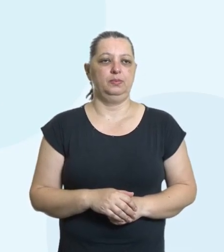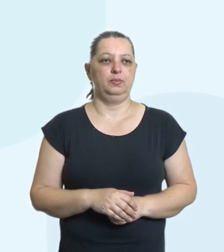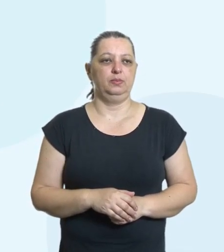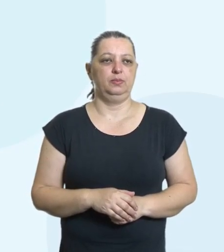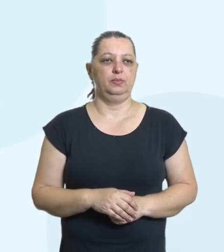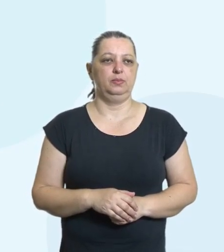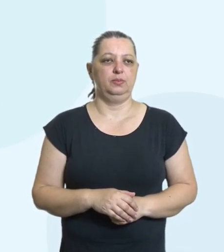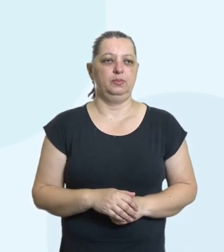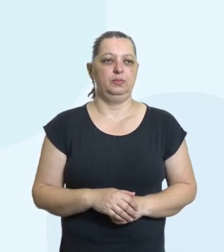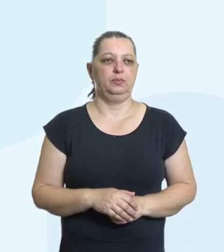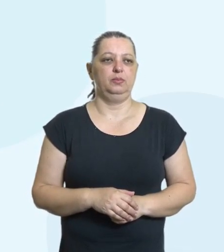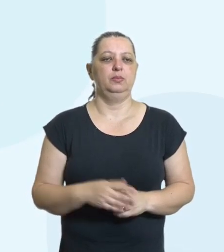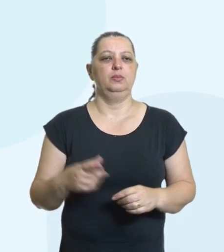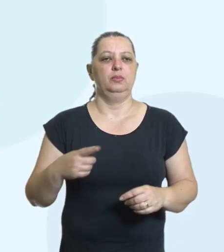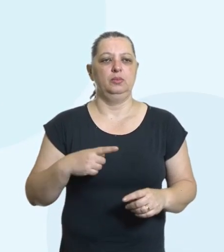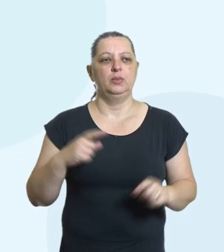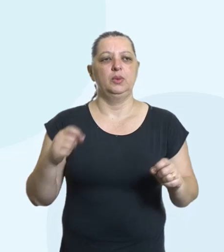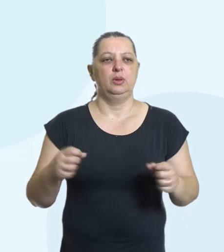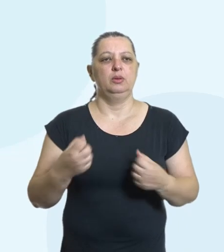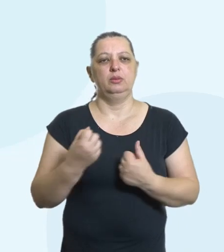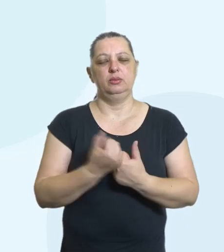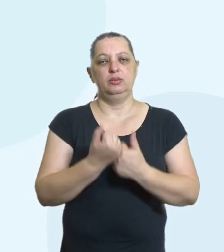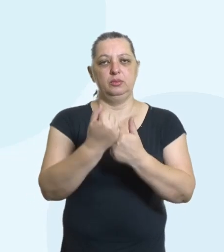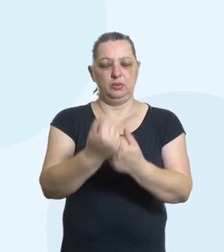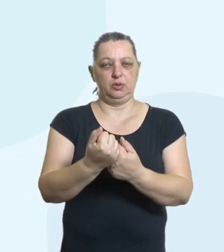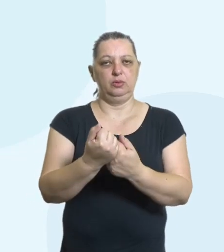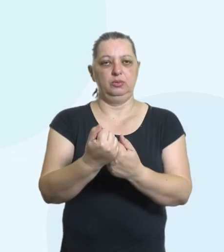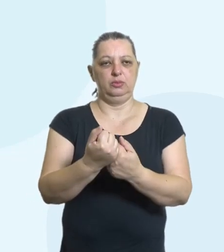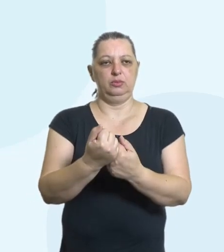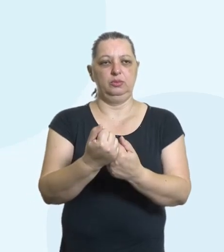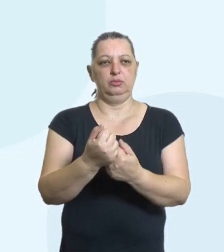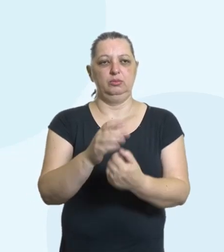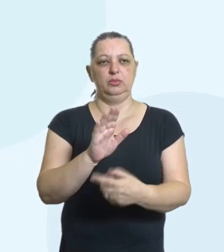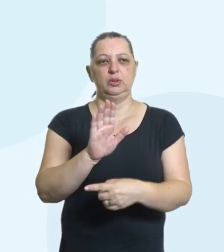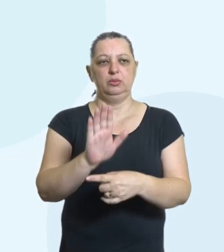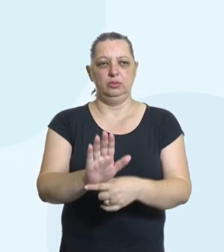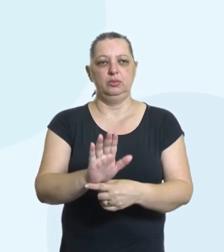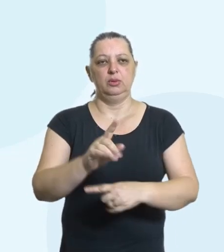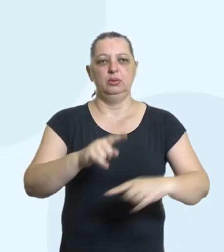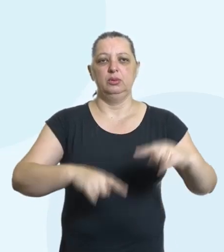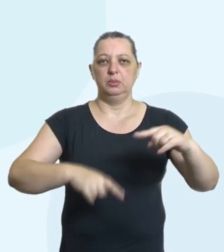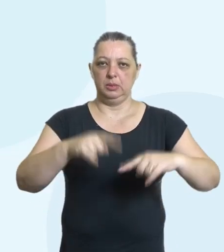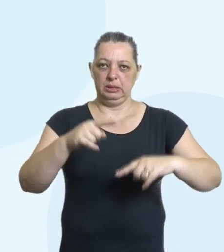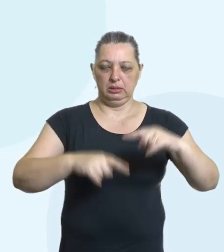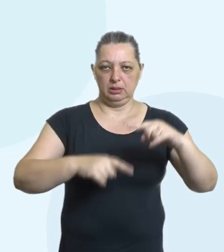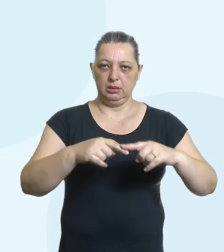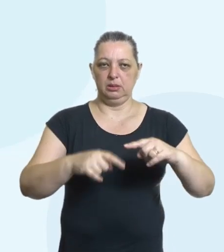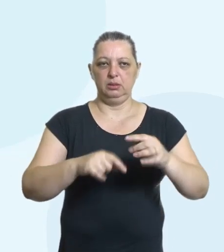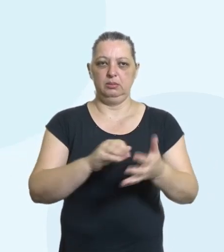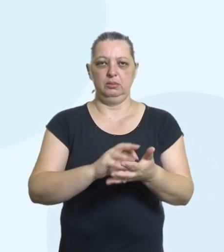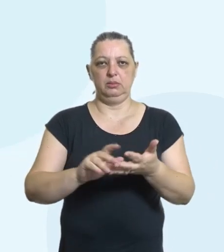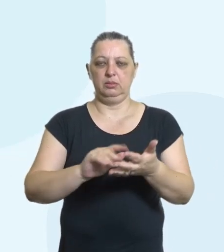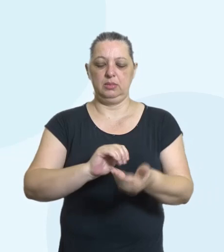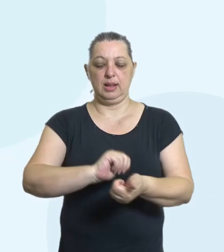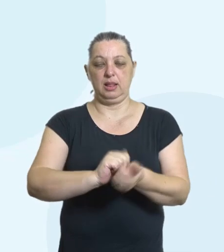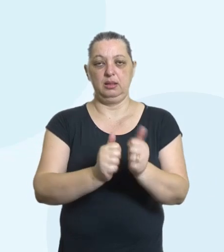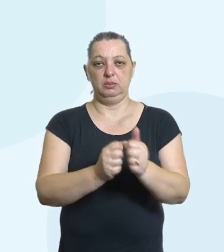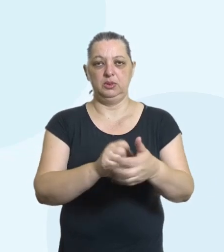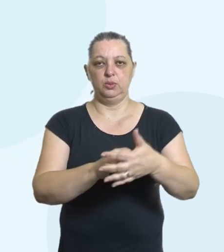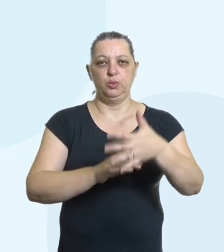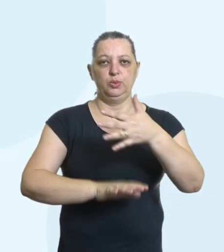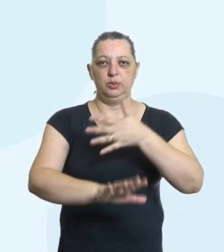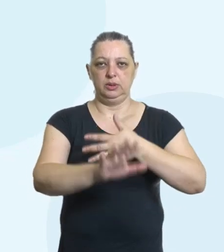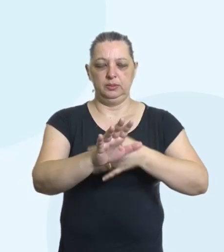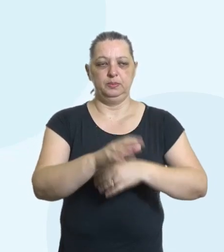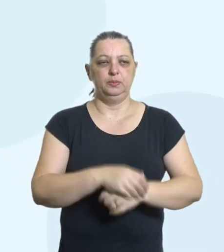Alguns suportes para ajudar vocês a se aprofundar um pouco mais nessa situação de adaptação curricular. Então,